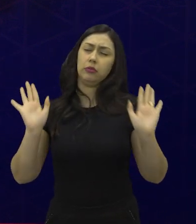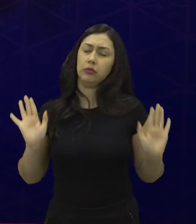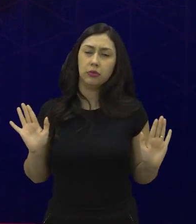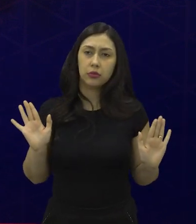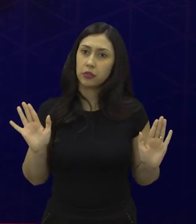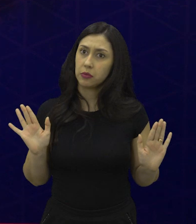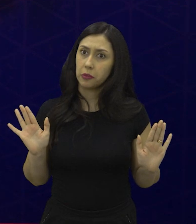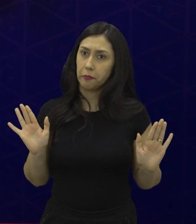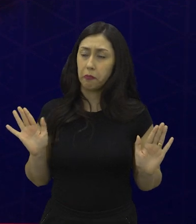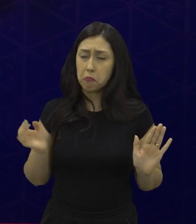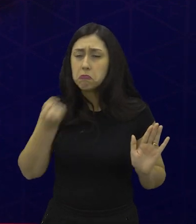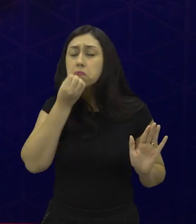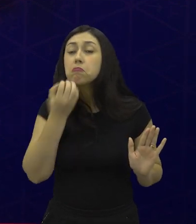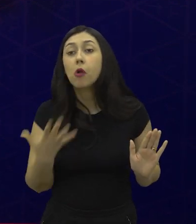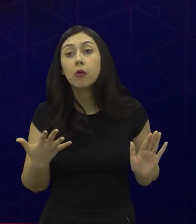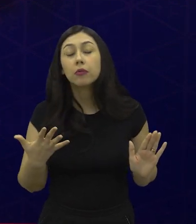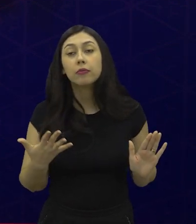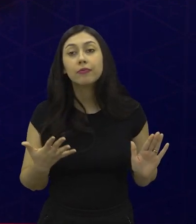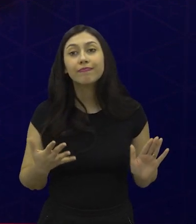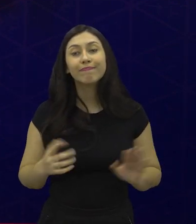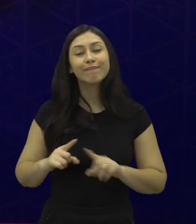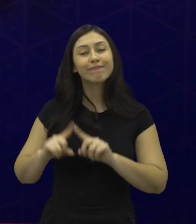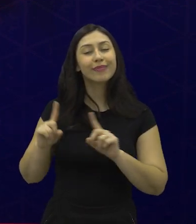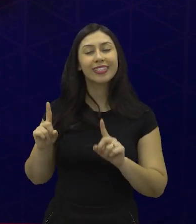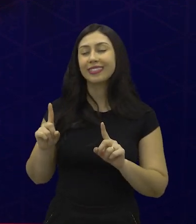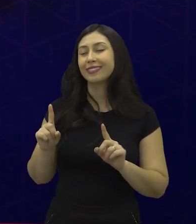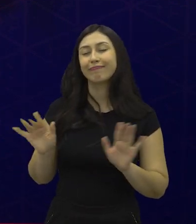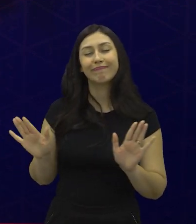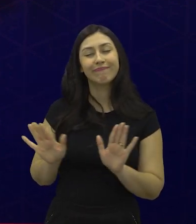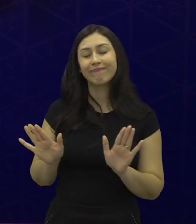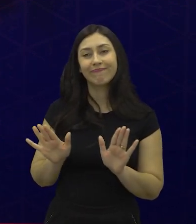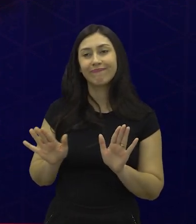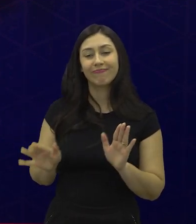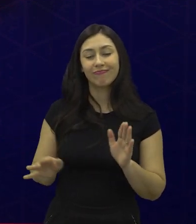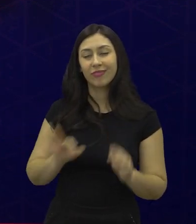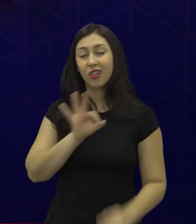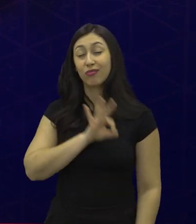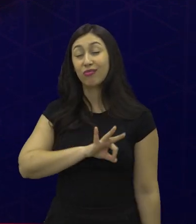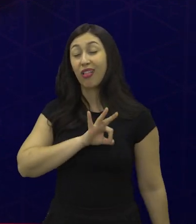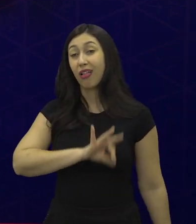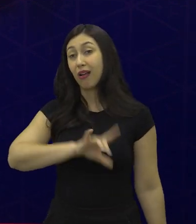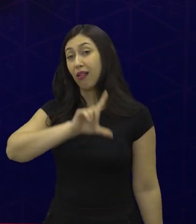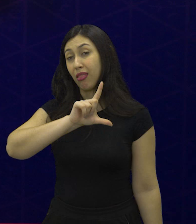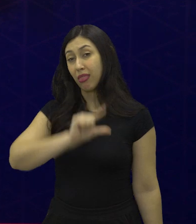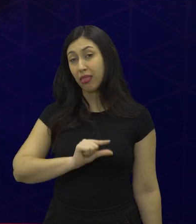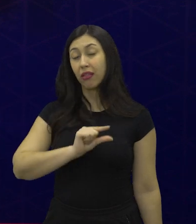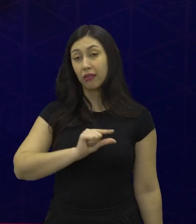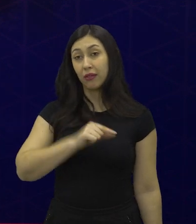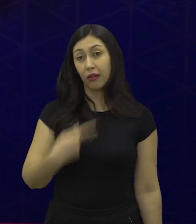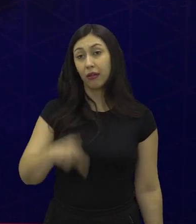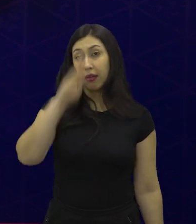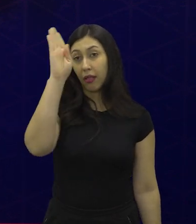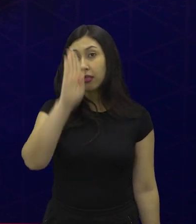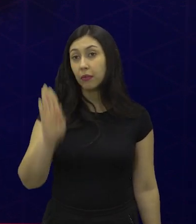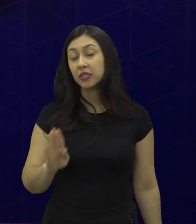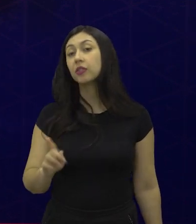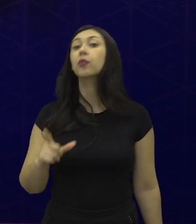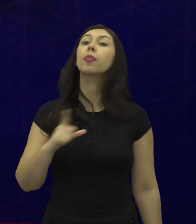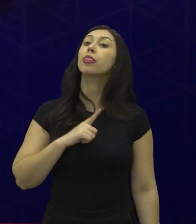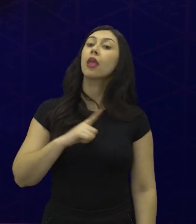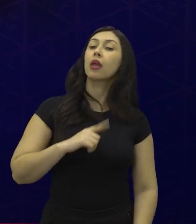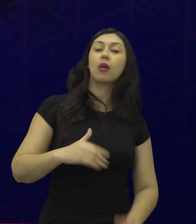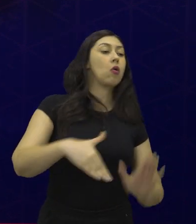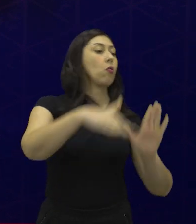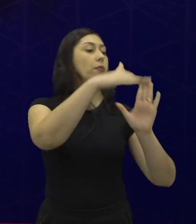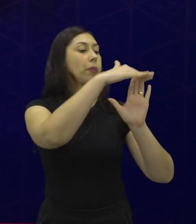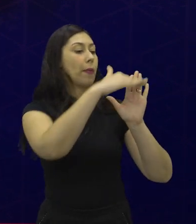a compensar isso. Né? Porém, não é o que acontece no Brasil. Então, a gente tem um